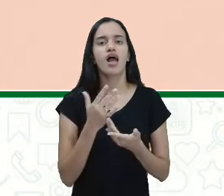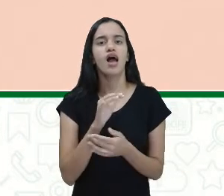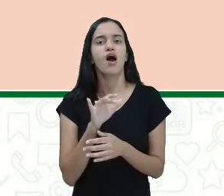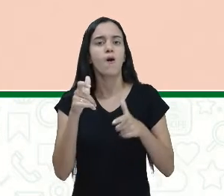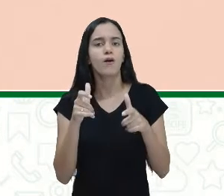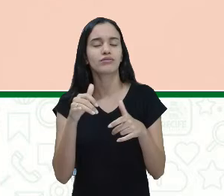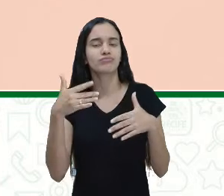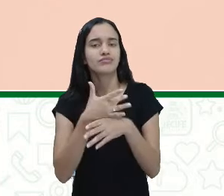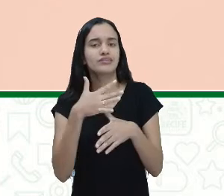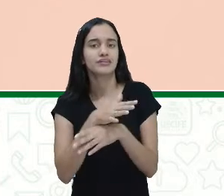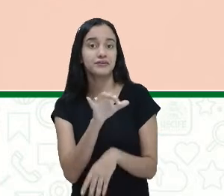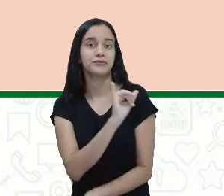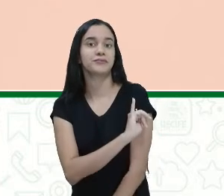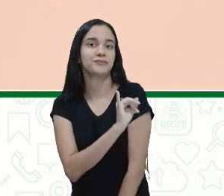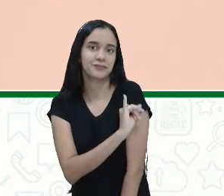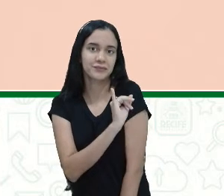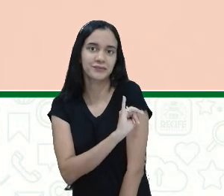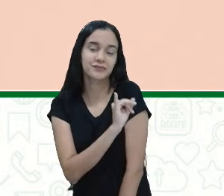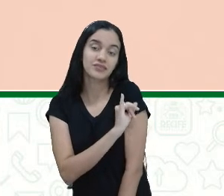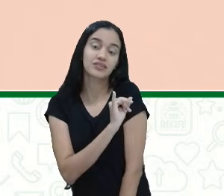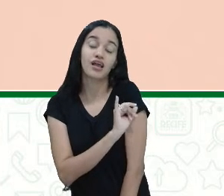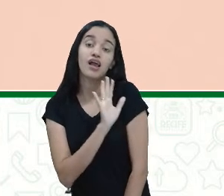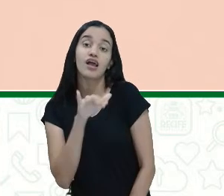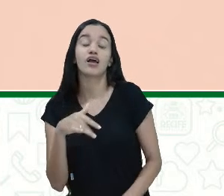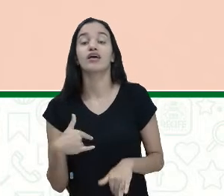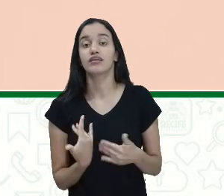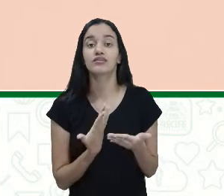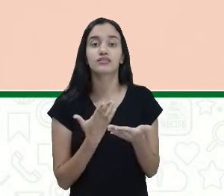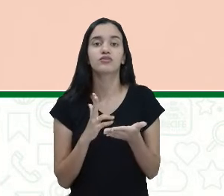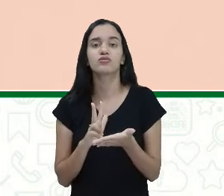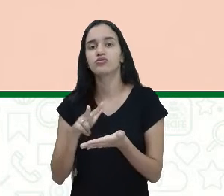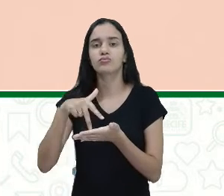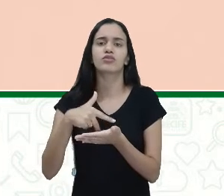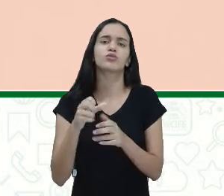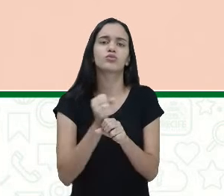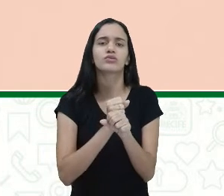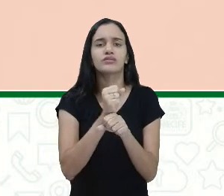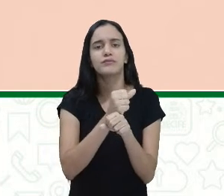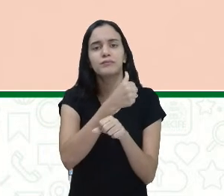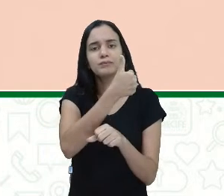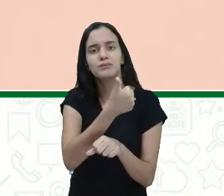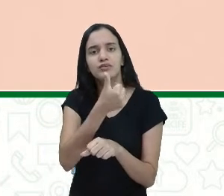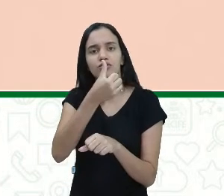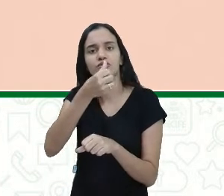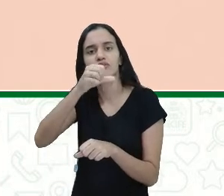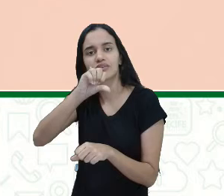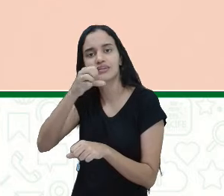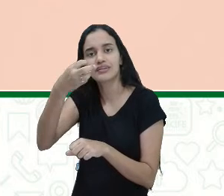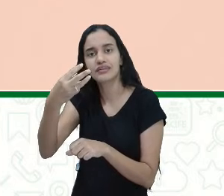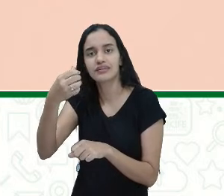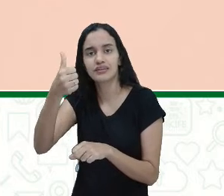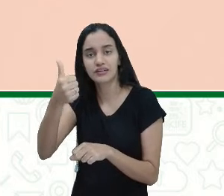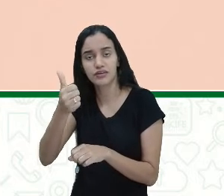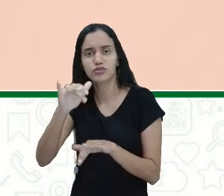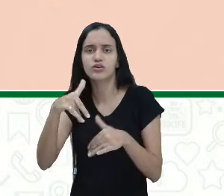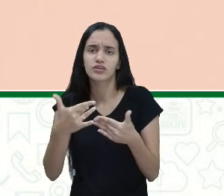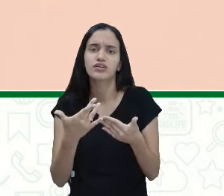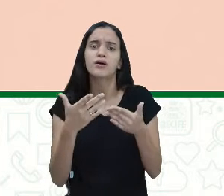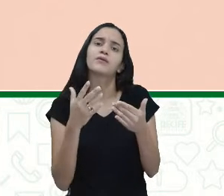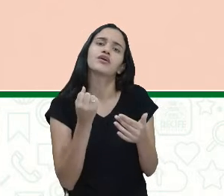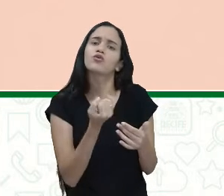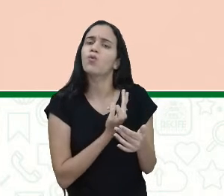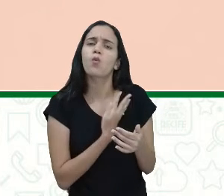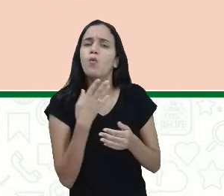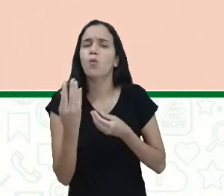na cidade do Rio de Janeiro. Ele foi inaugurado no ano de 1931. Como decompor